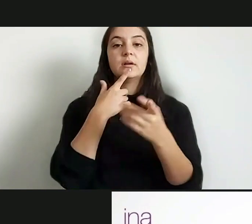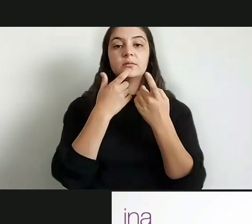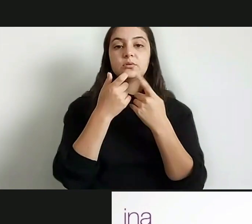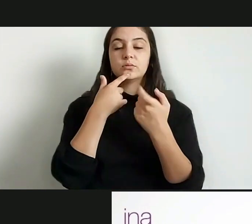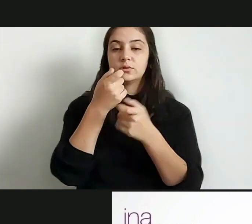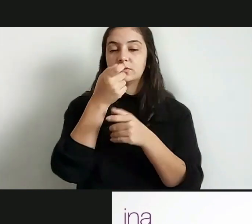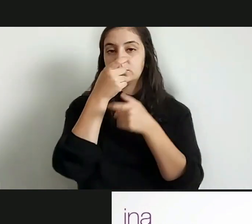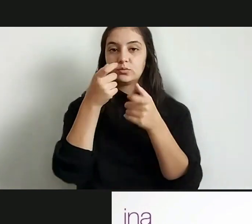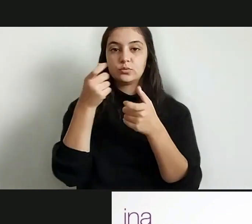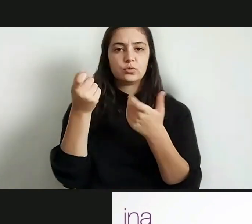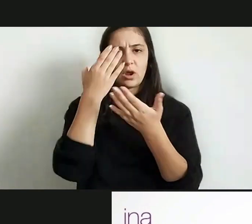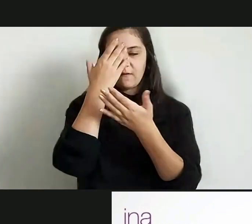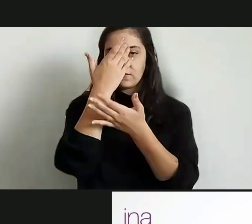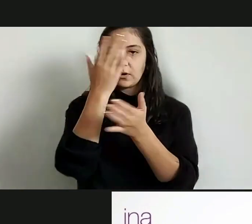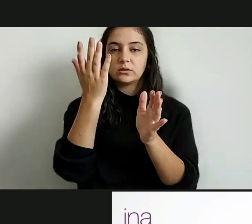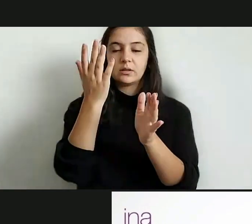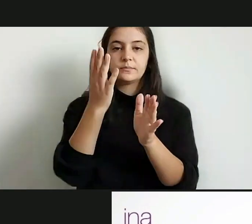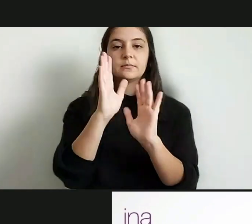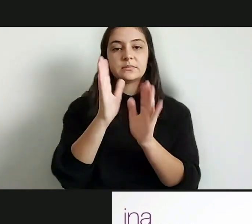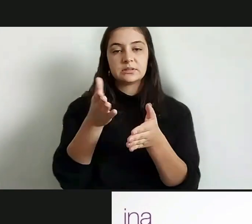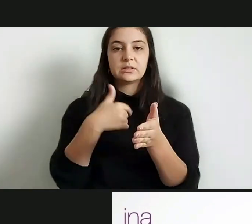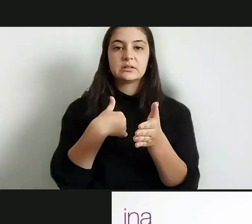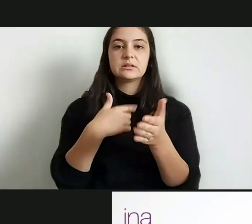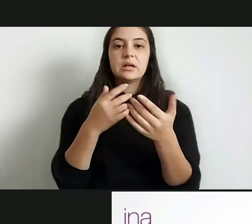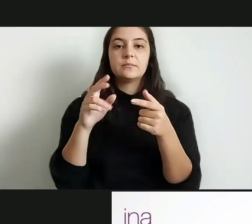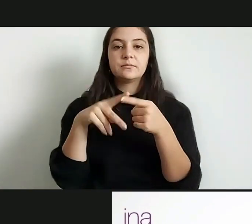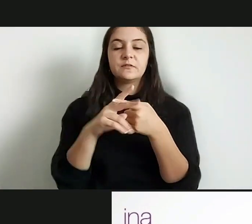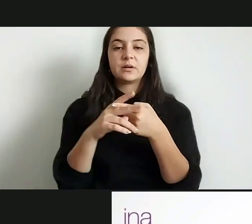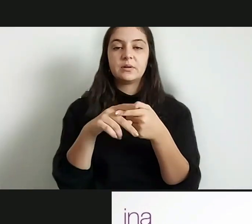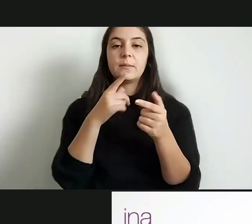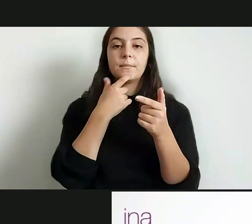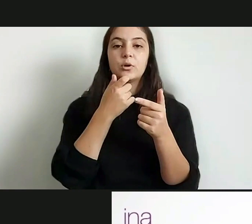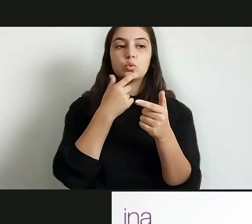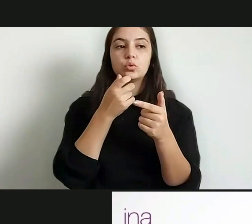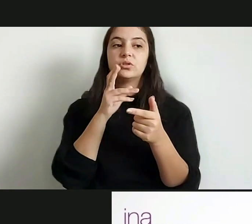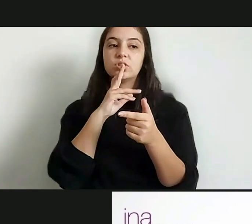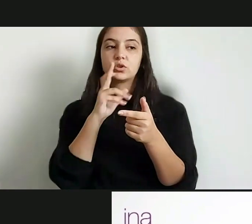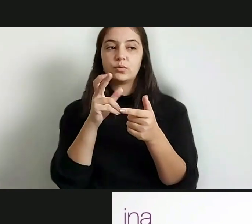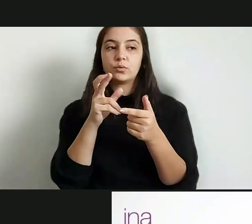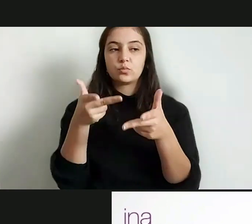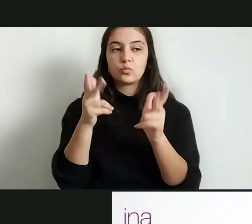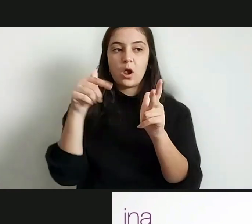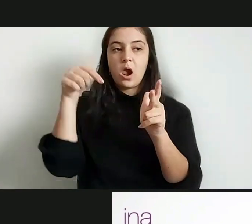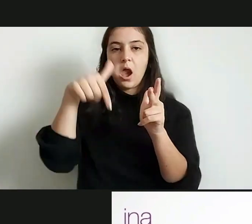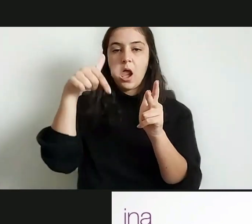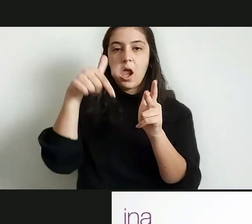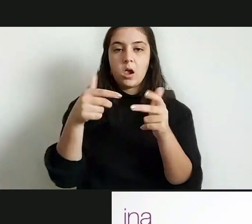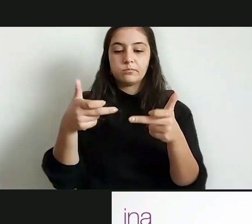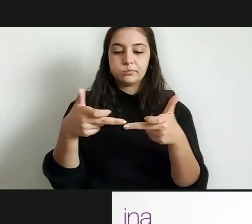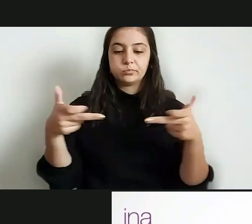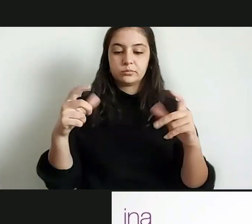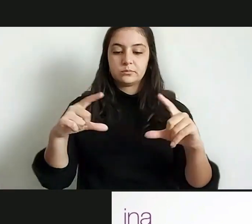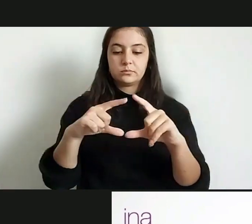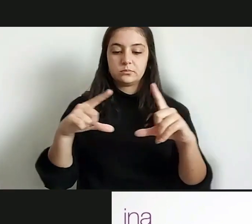participantes queiram colocar devem ser feitas através da ferramenta de perguntas e respostas disponível em baixo no ecrã